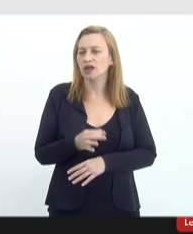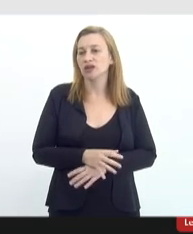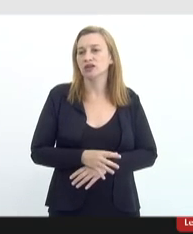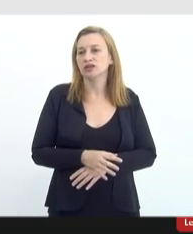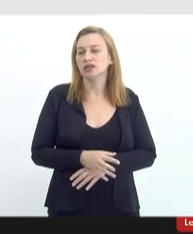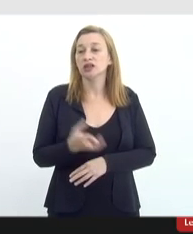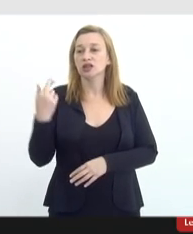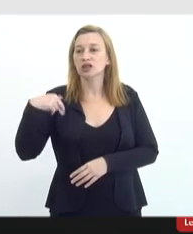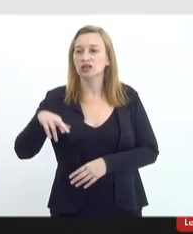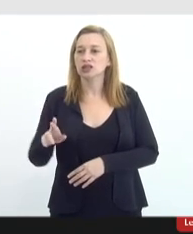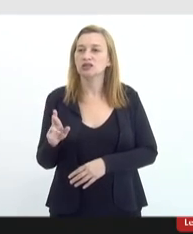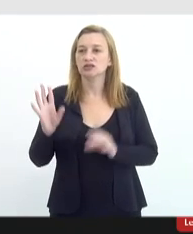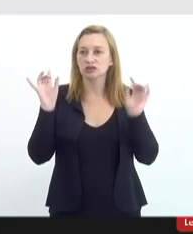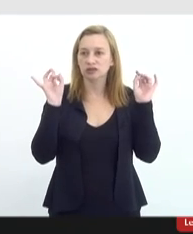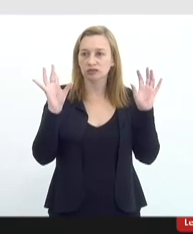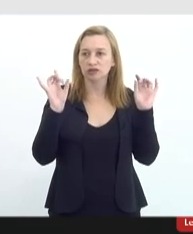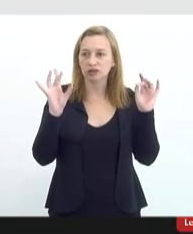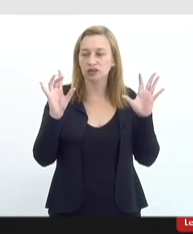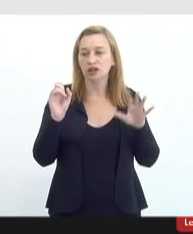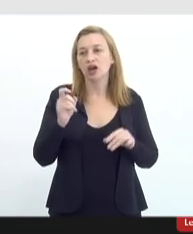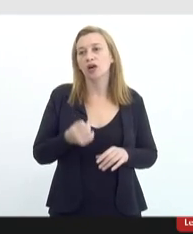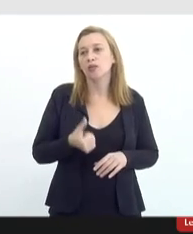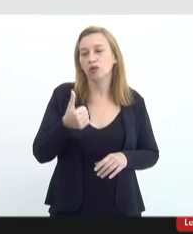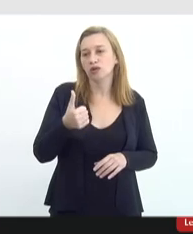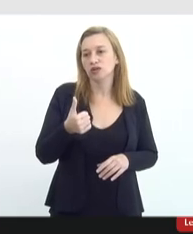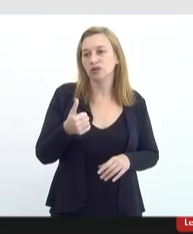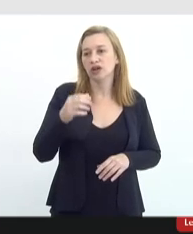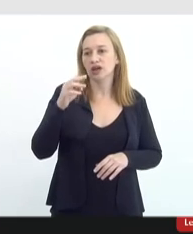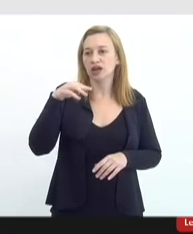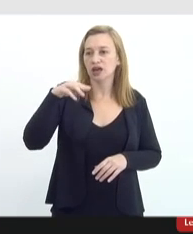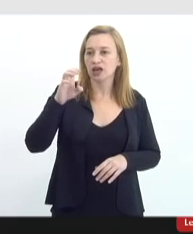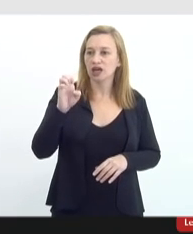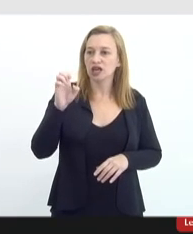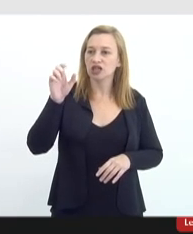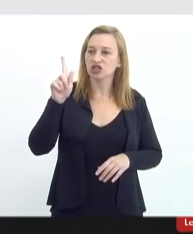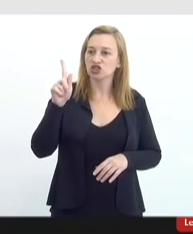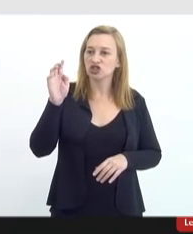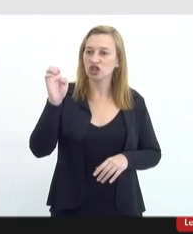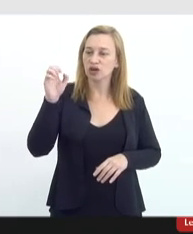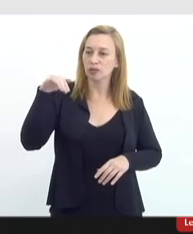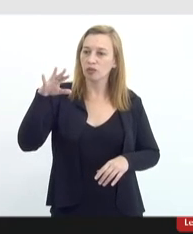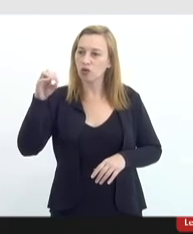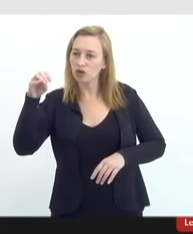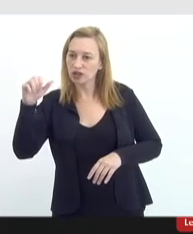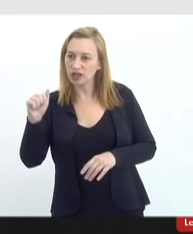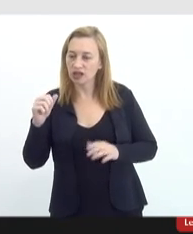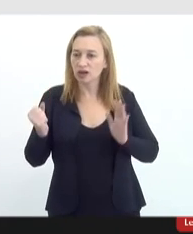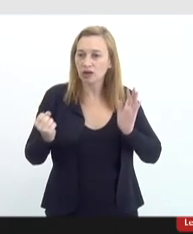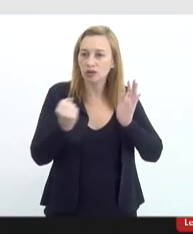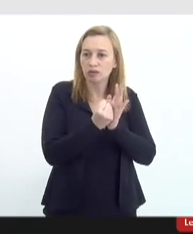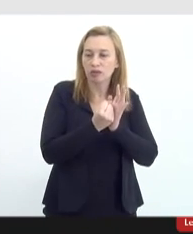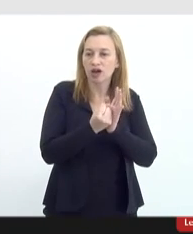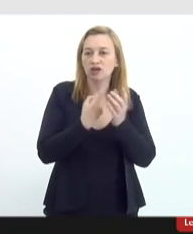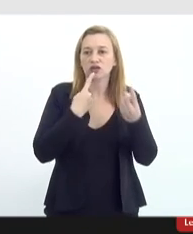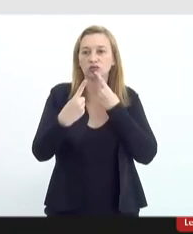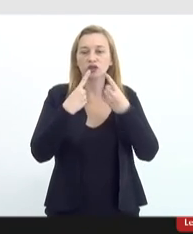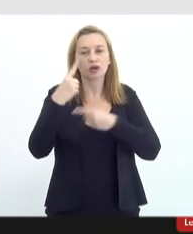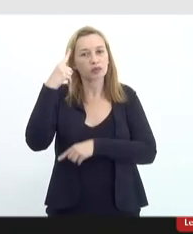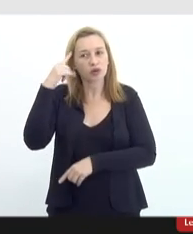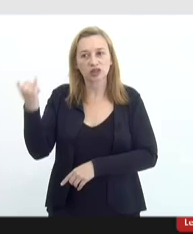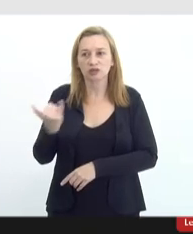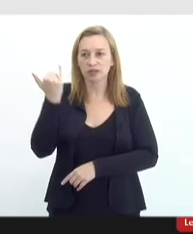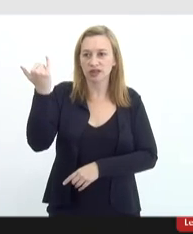uma religiosidade em especial, que até muito pouco tempo era hegemônica. Só para a gente ir trazendo os marcos desse debate, que eu acho que é importante para a gente pensar